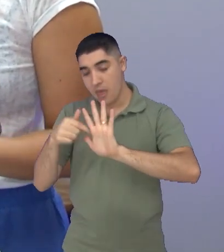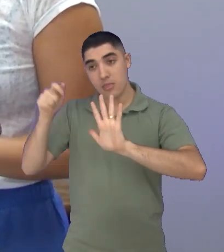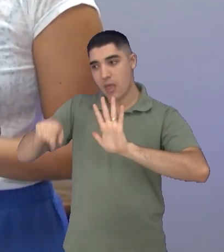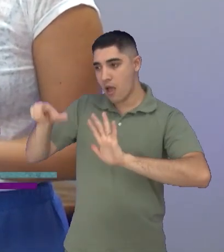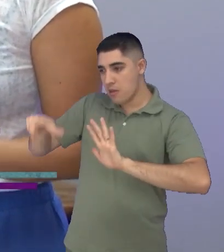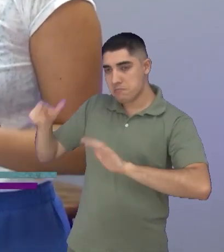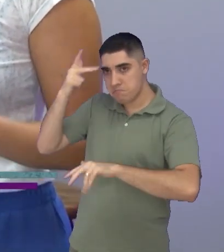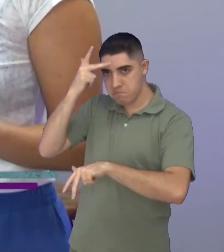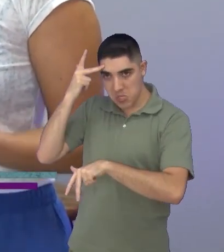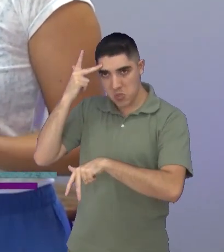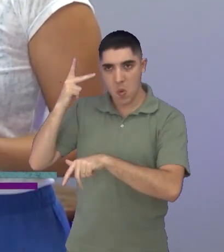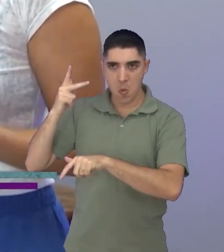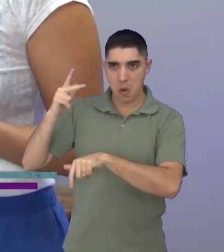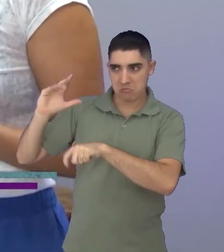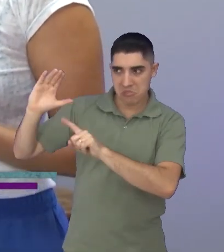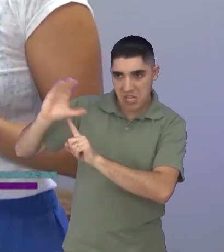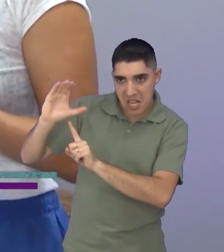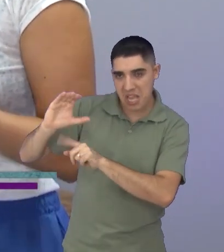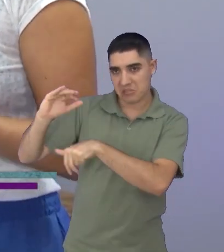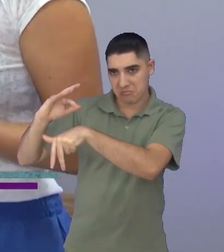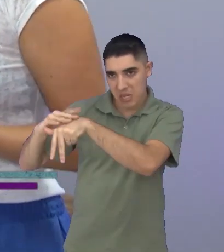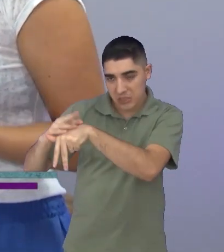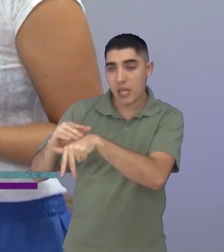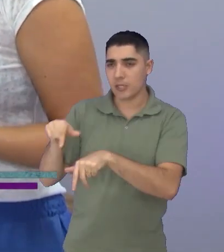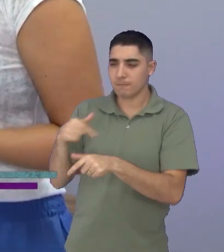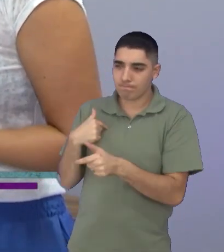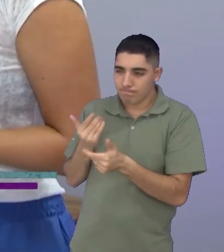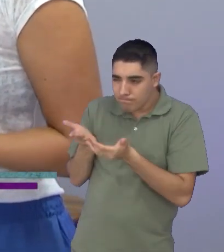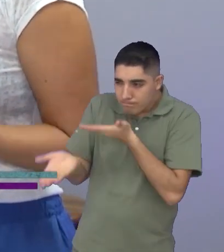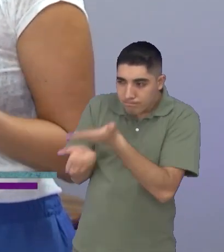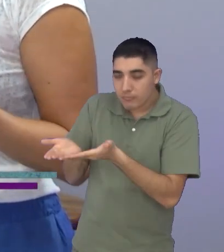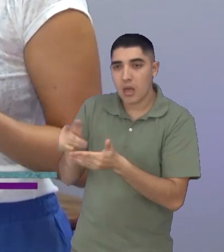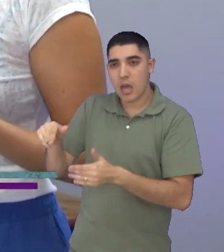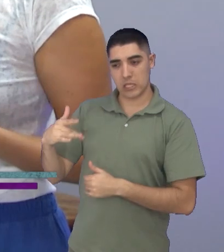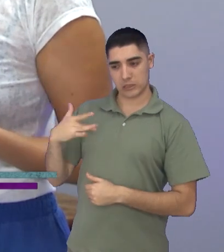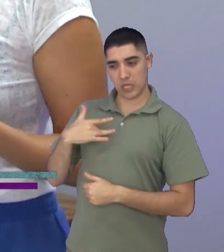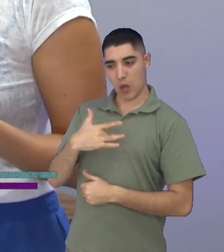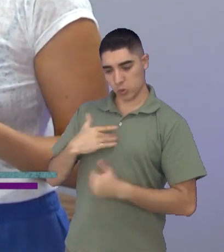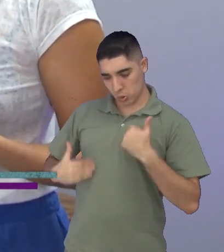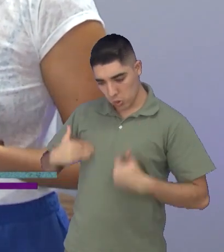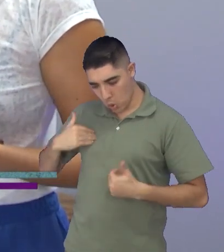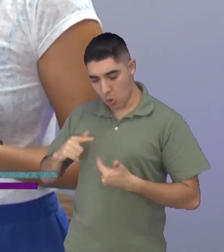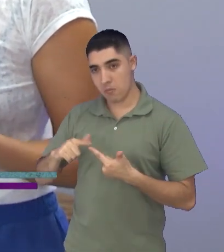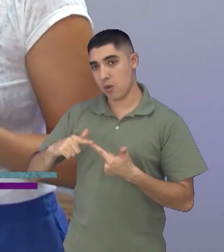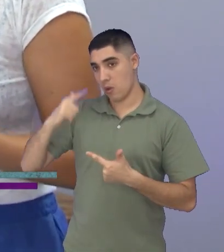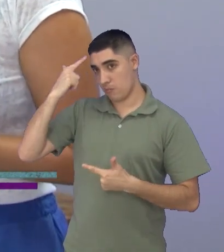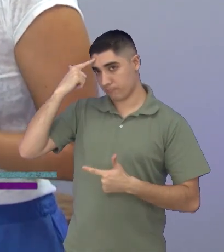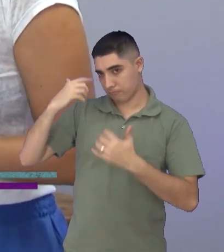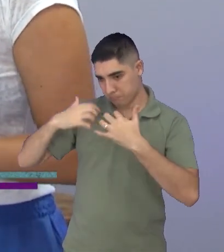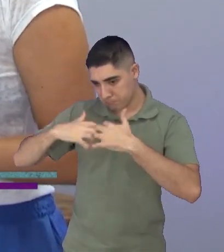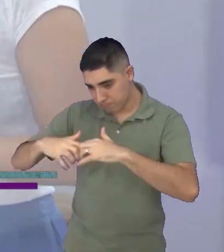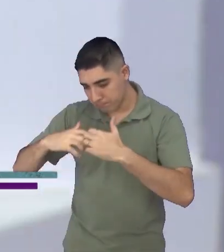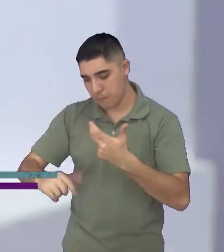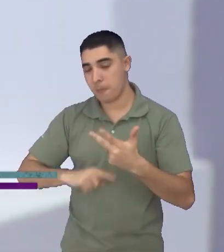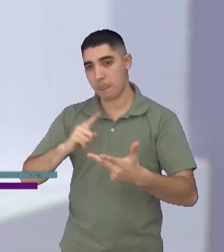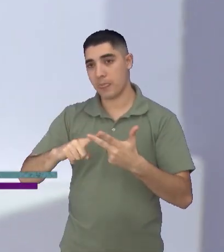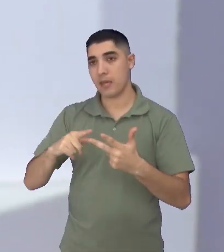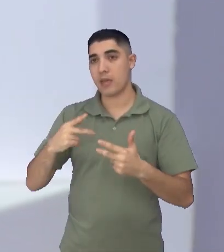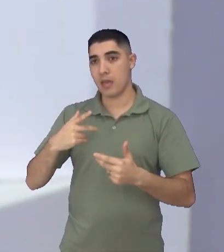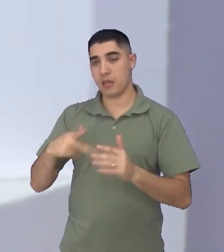no cliente, trazendo benefícios como saúde física, mental, emocional e até mesmo